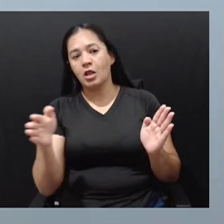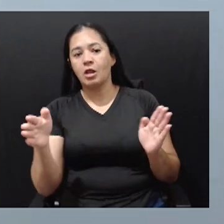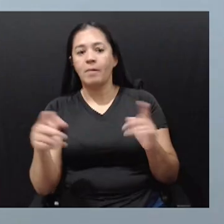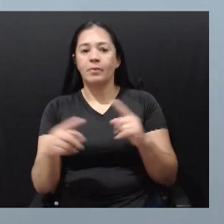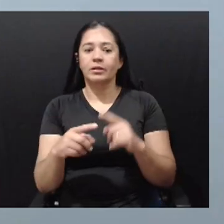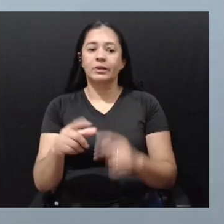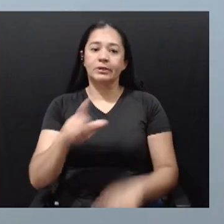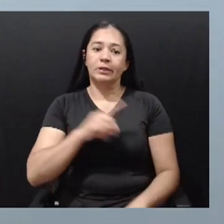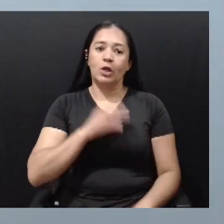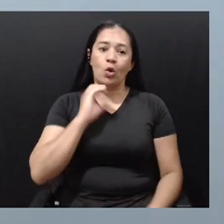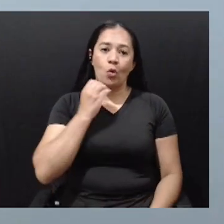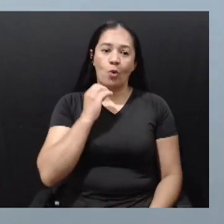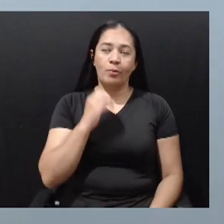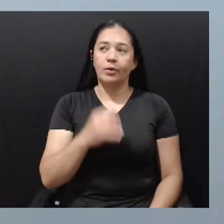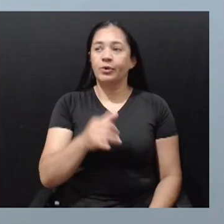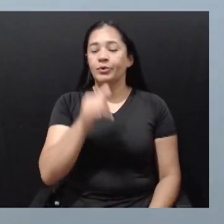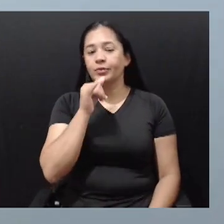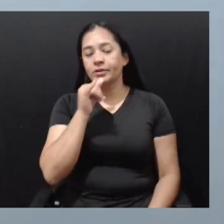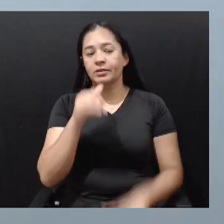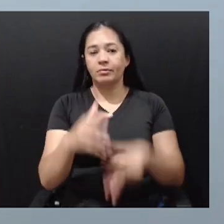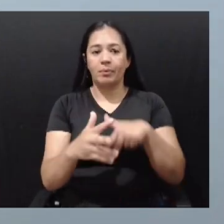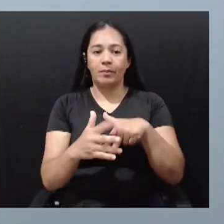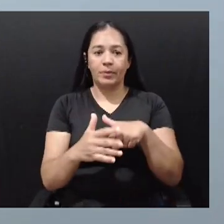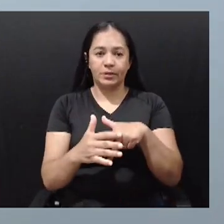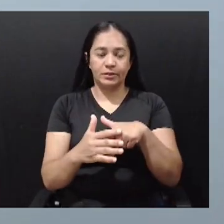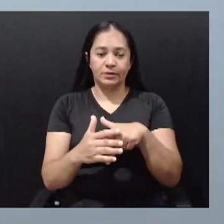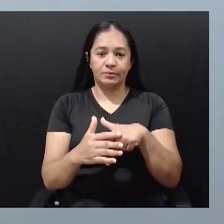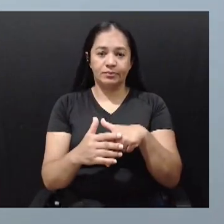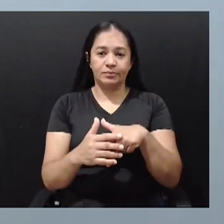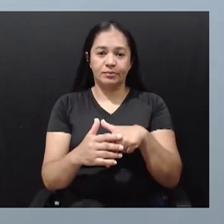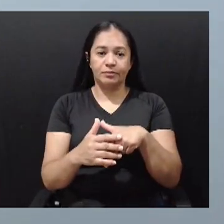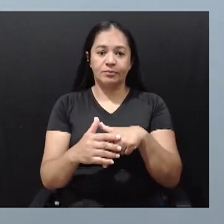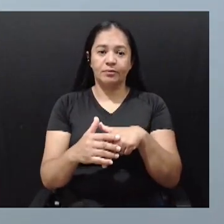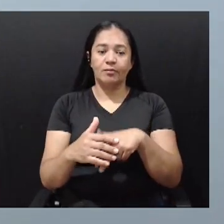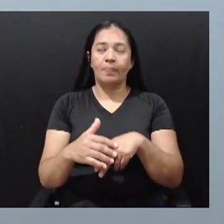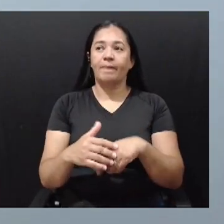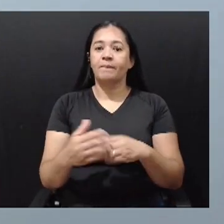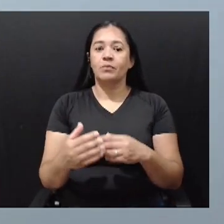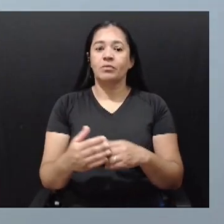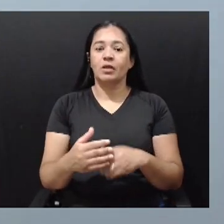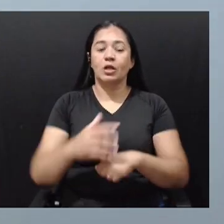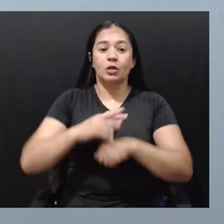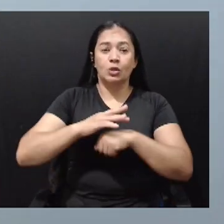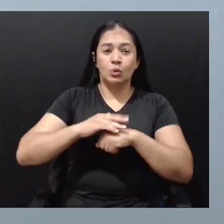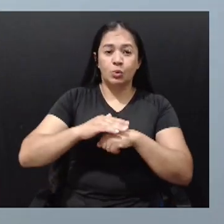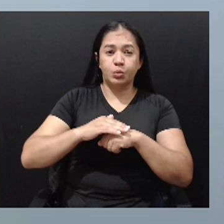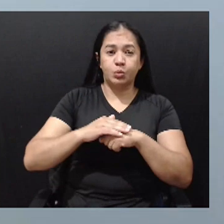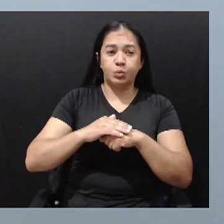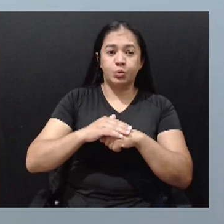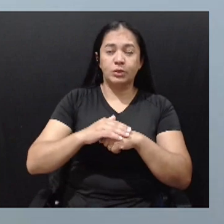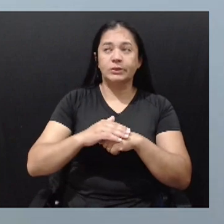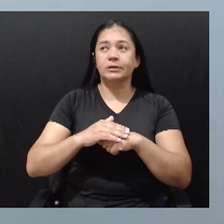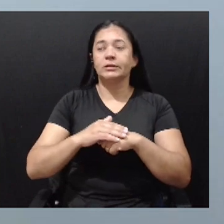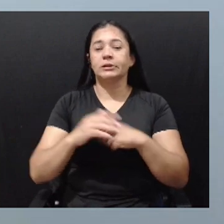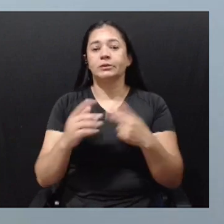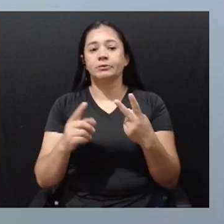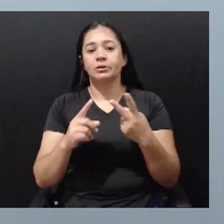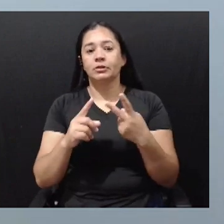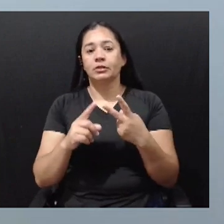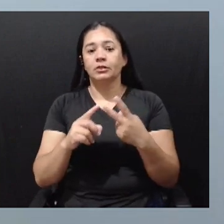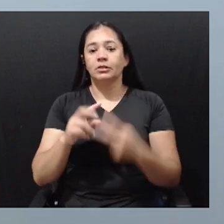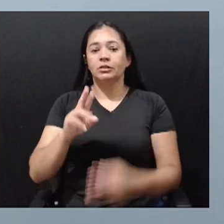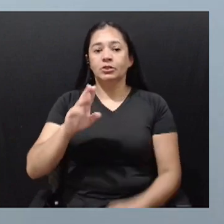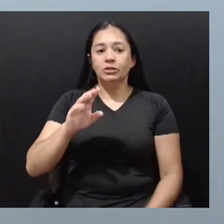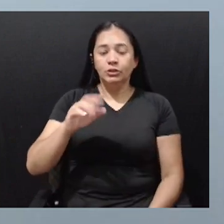exemplo, pacientes com doenças autoimunes, pacientes com doenças reumatológicas,